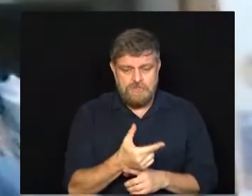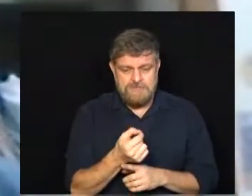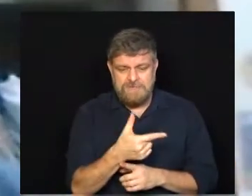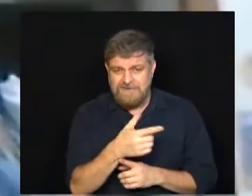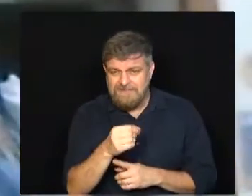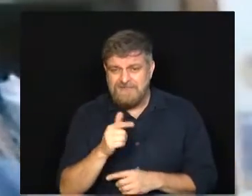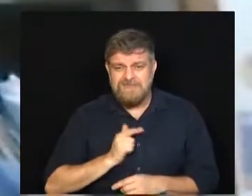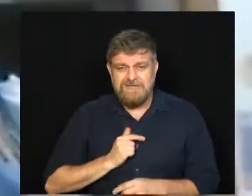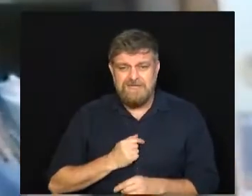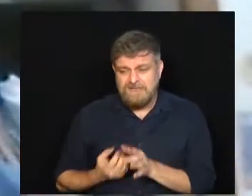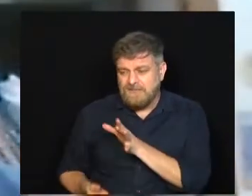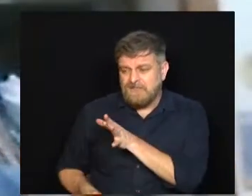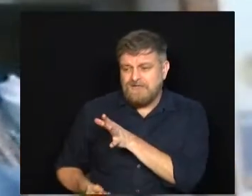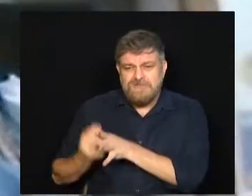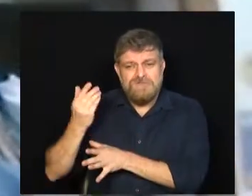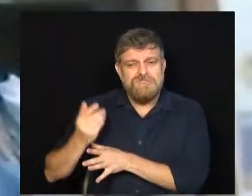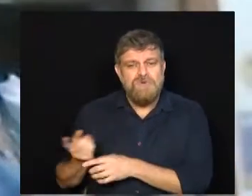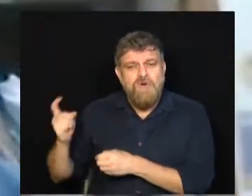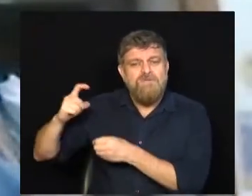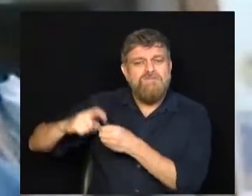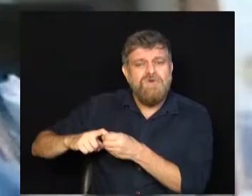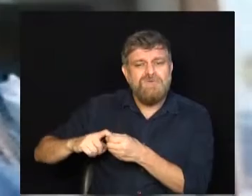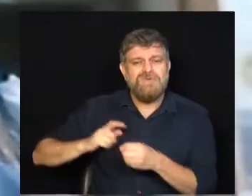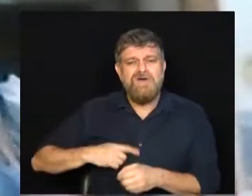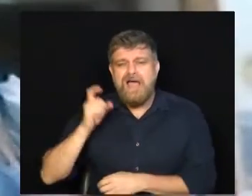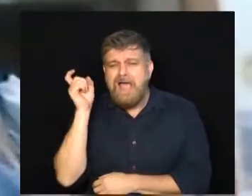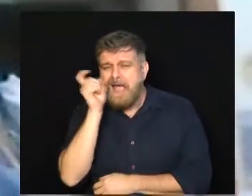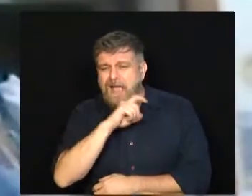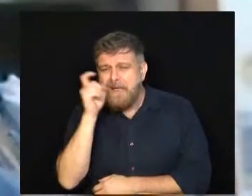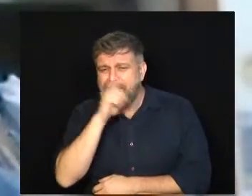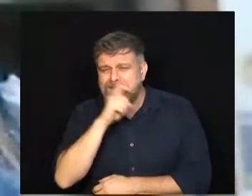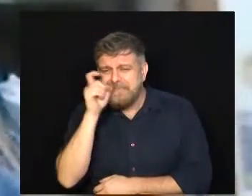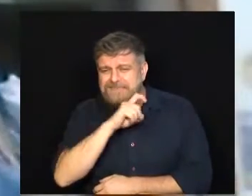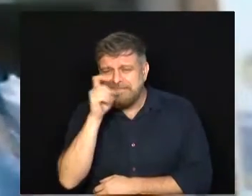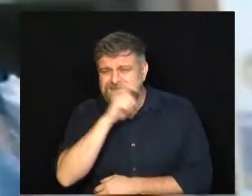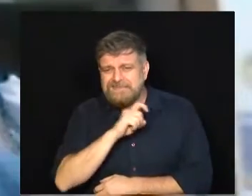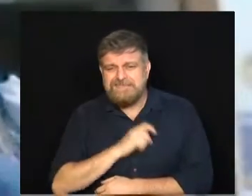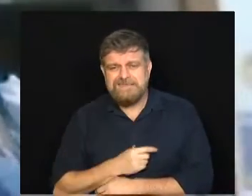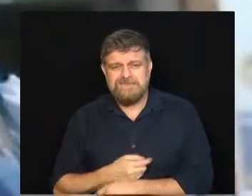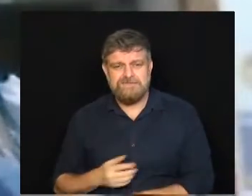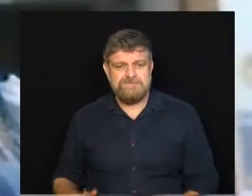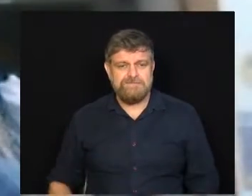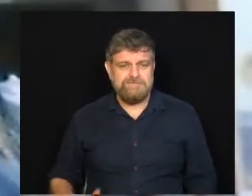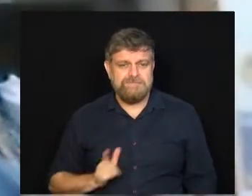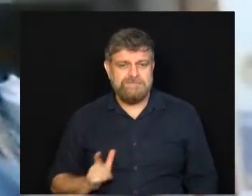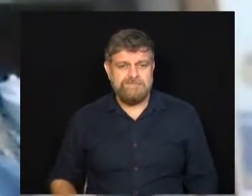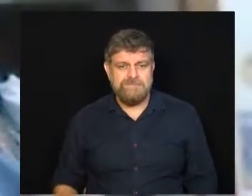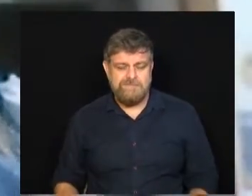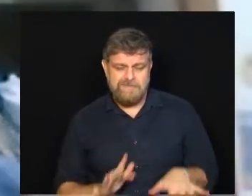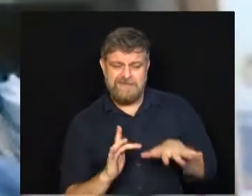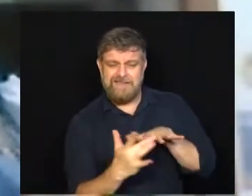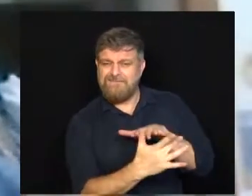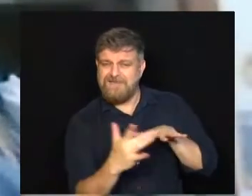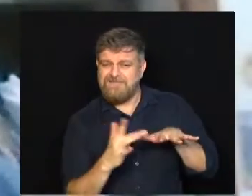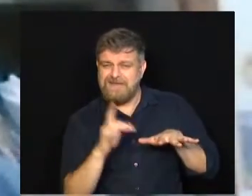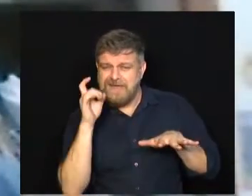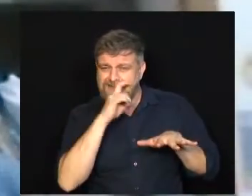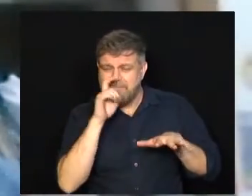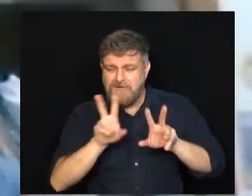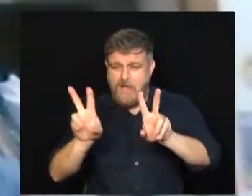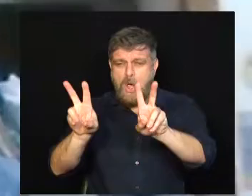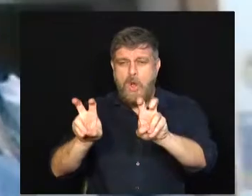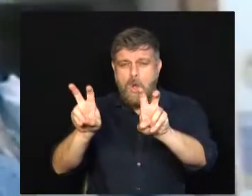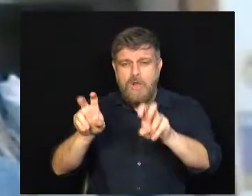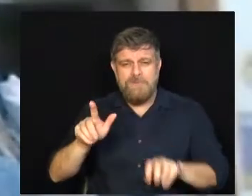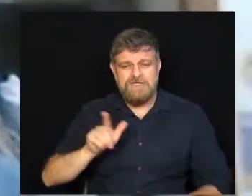lugares, certamente já voltaram as mentiras, as falácias, agora com o nome de fake news, em relação a questões que envolviam